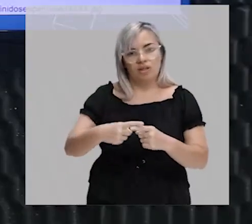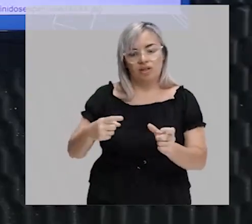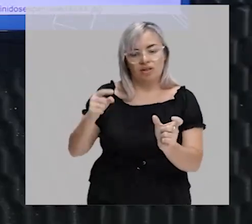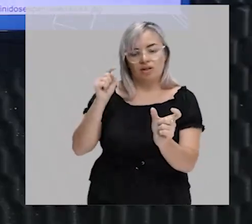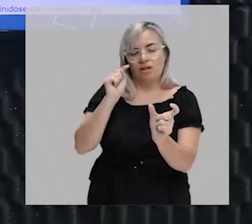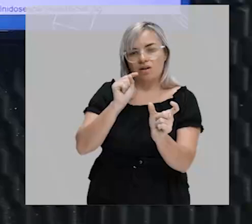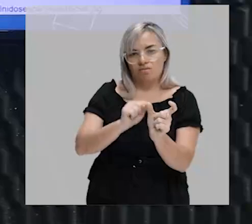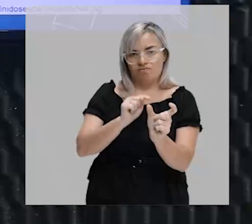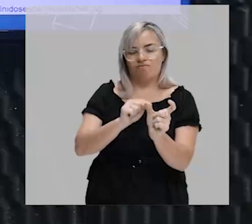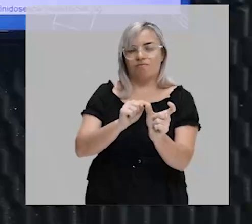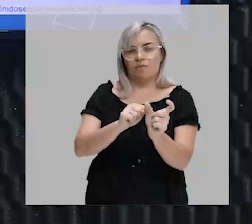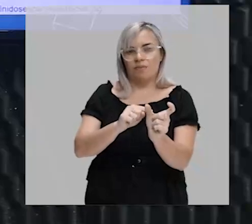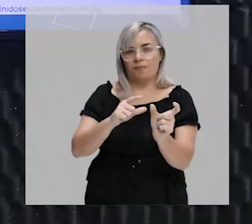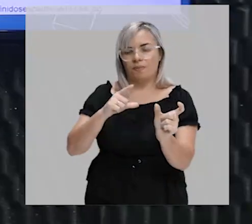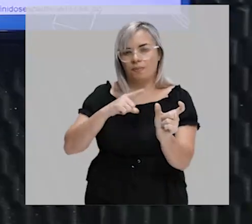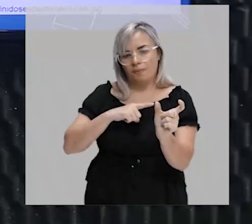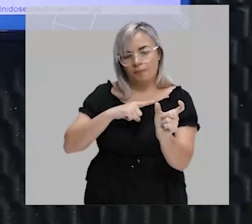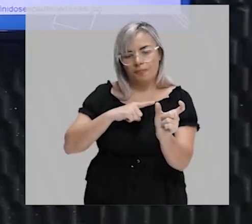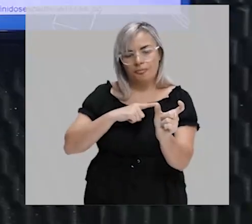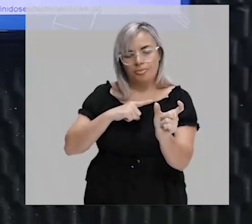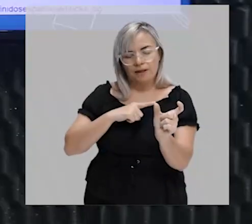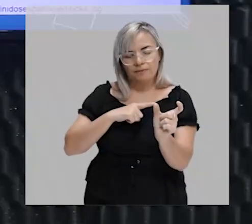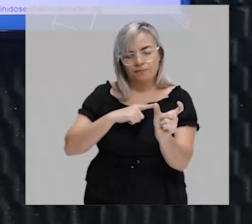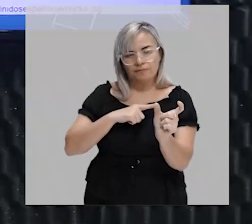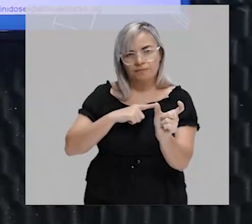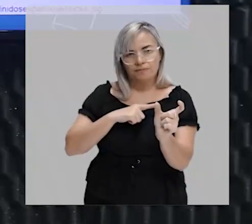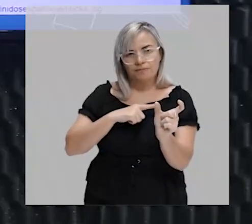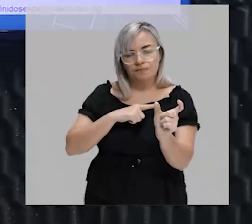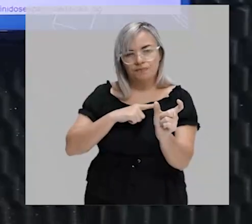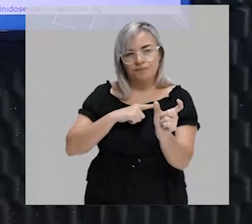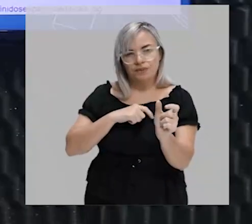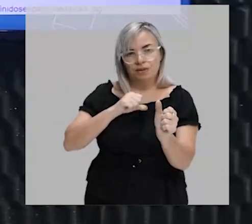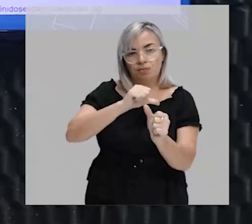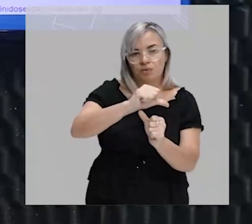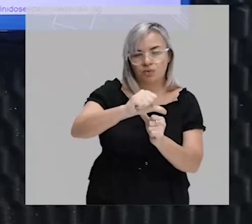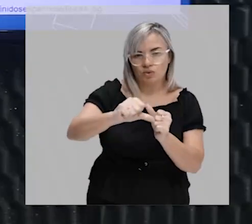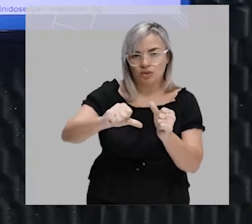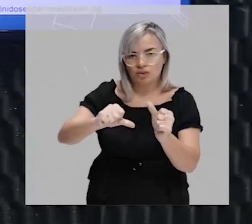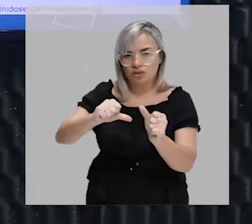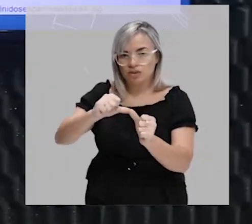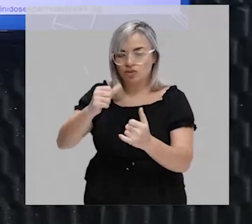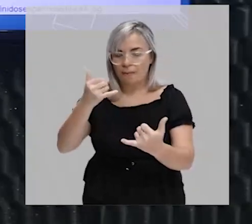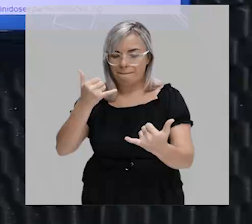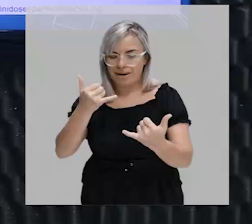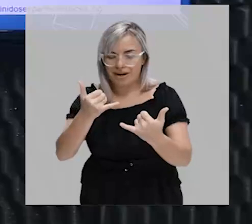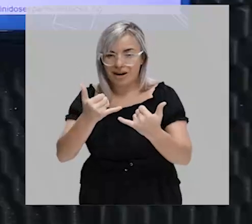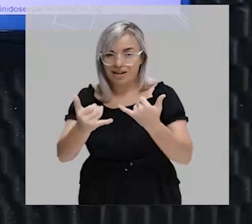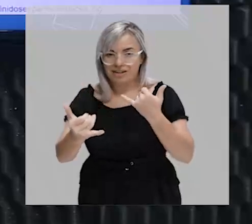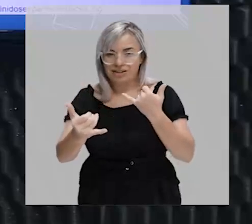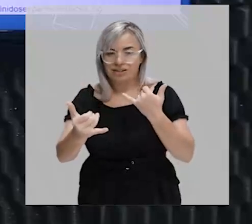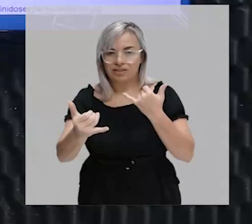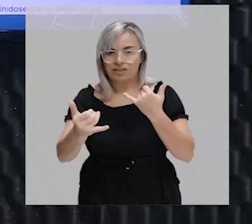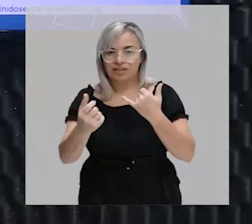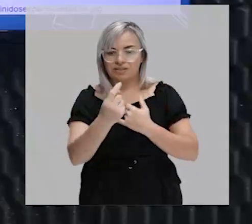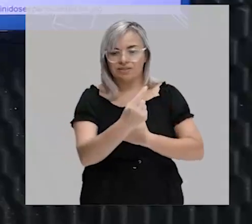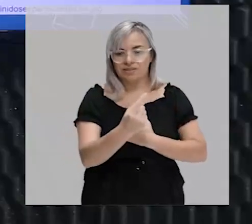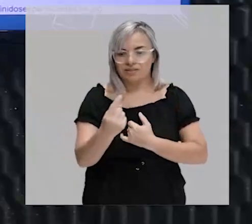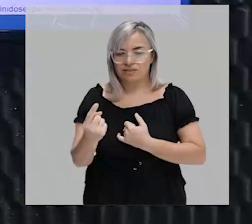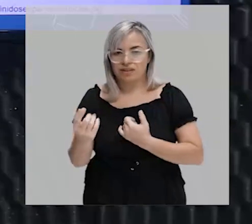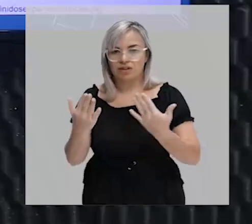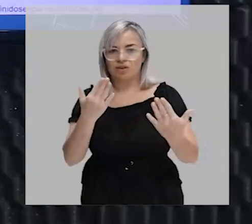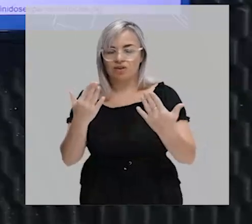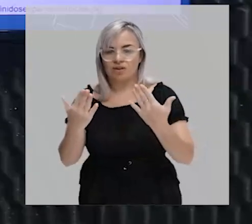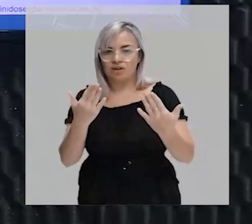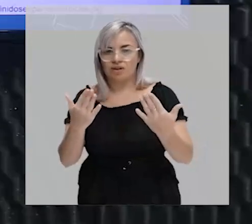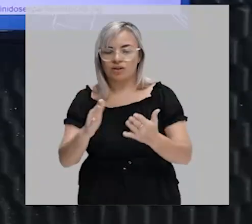palavras, elas têm essa vertente de parecer uma coisa e significar outra. São o que a gente chama de